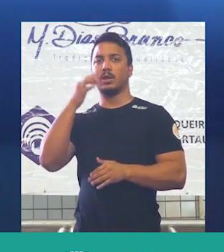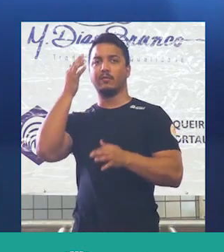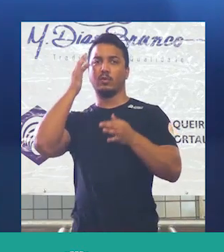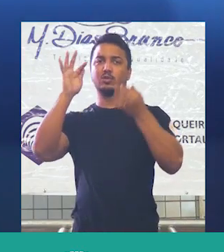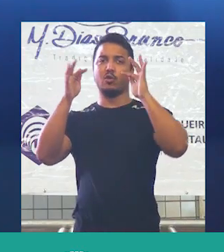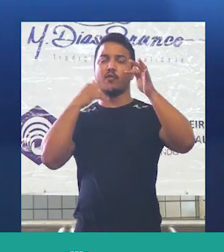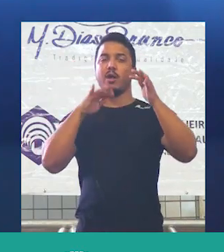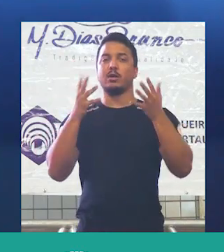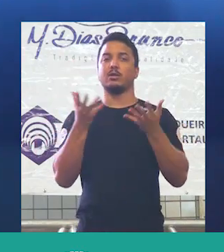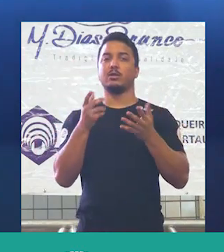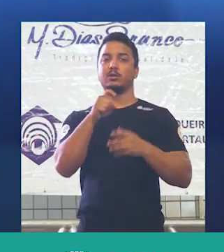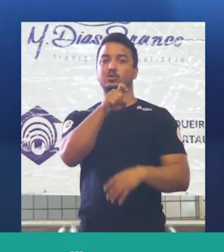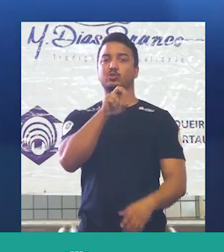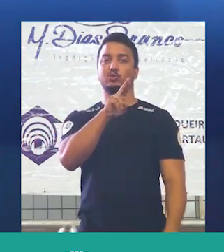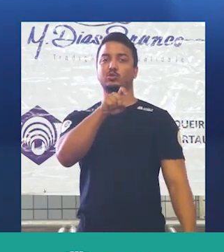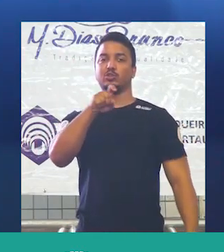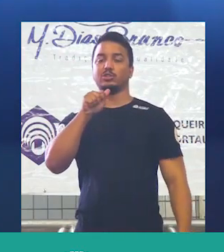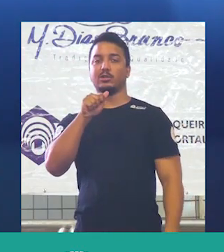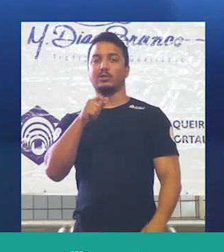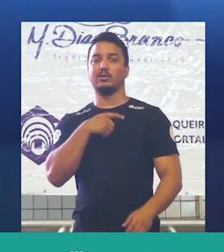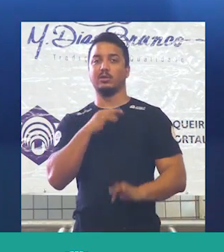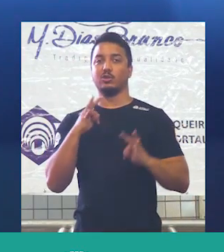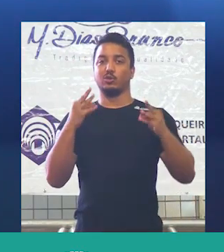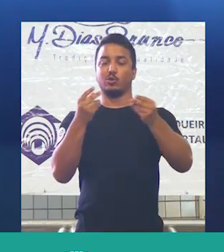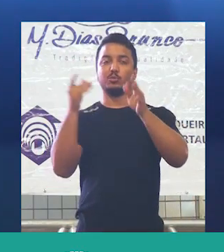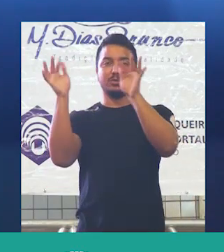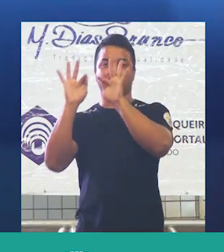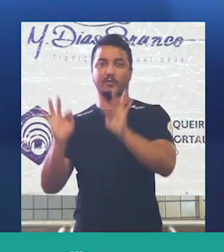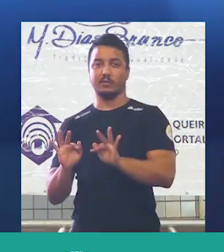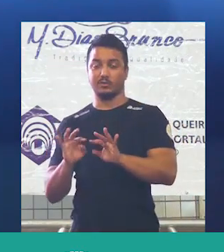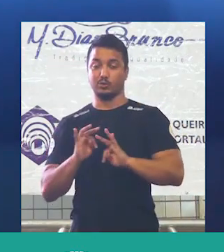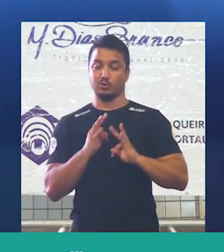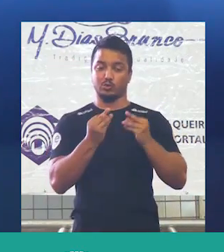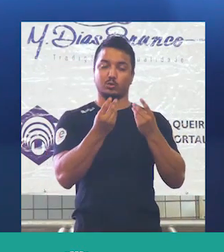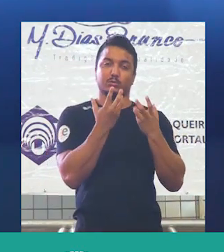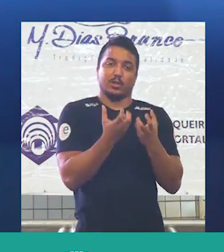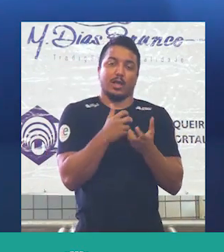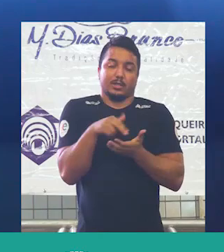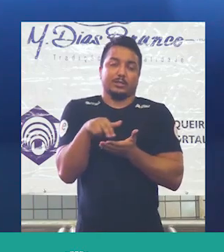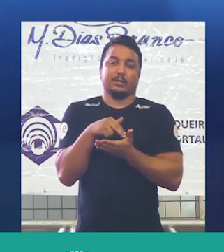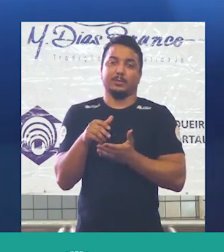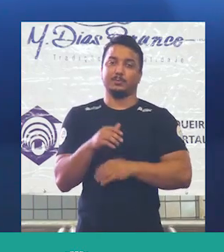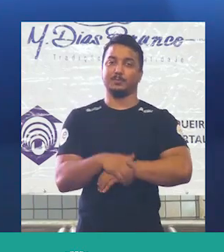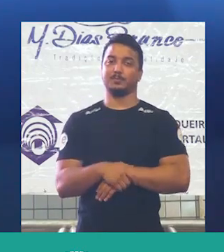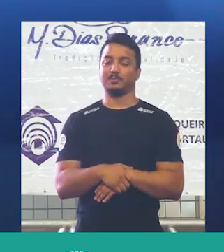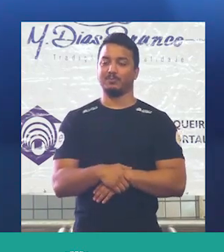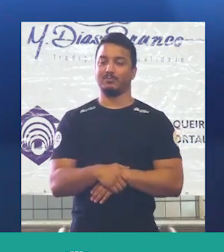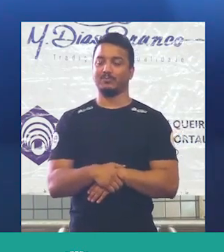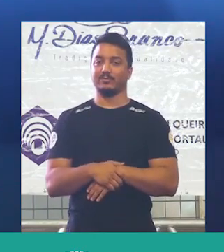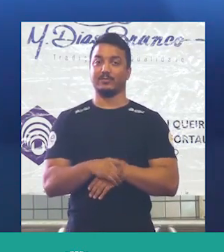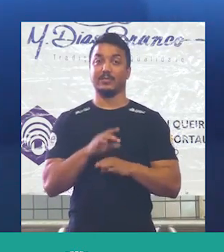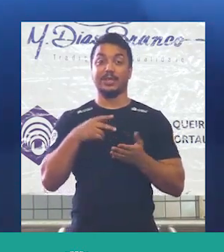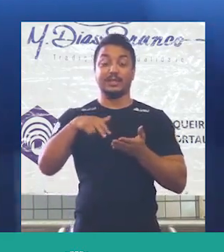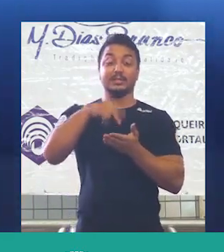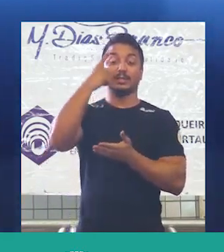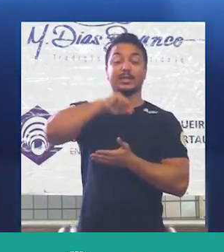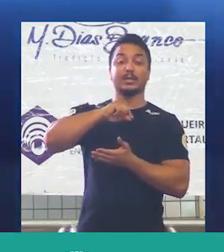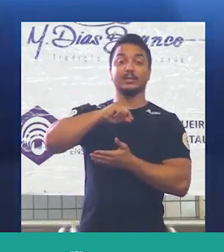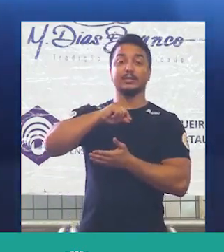filósofa contemporânea Xuxa Meneghel, todo mundo está feliz, todo mundo quer dançar. E quem é que